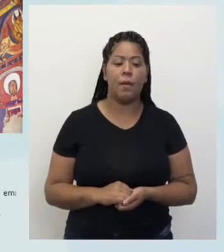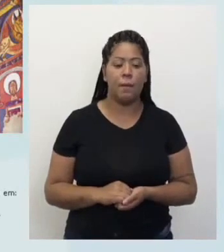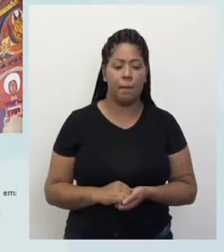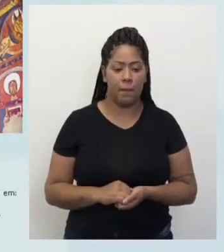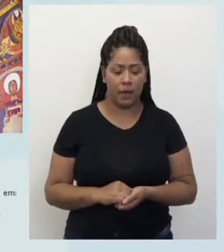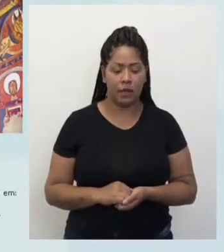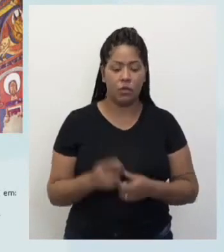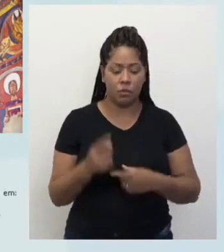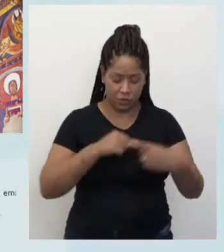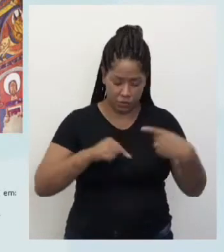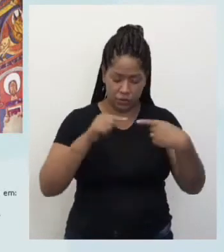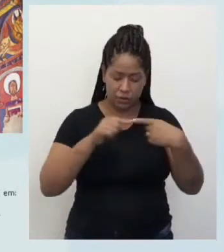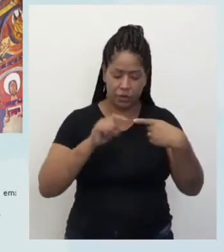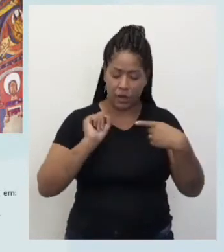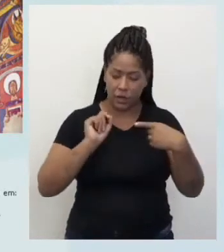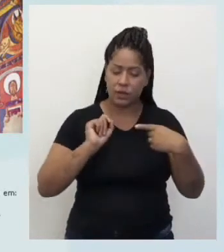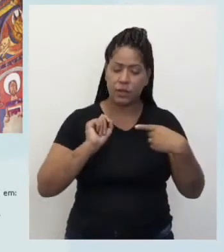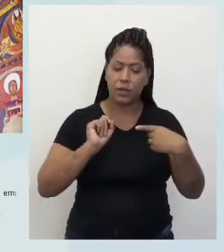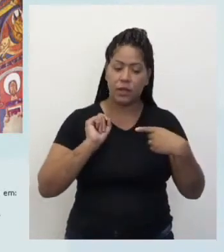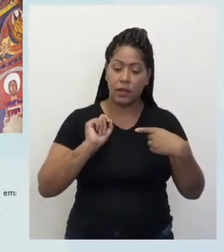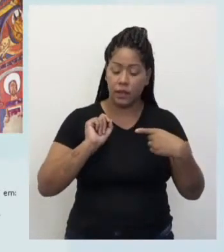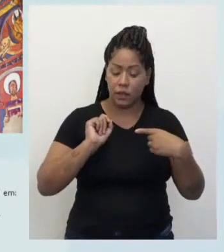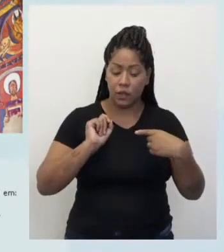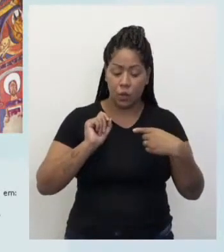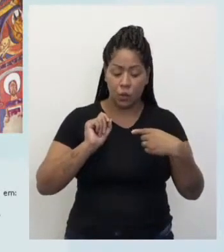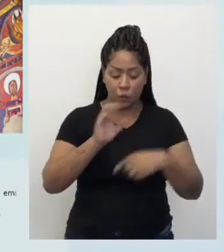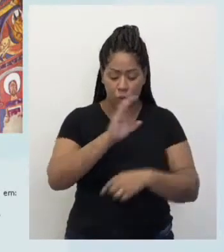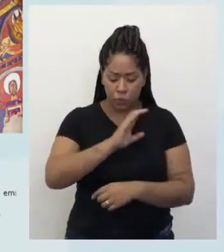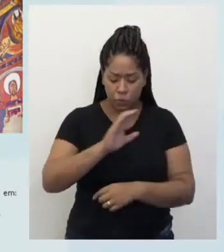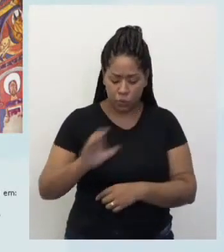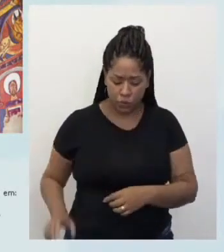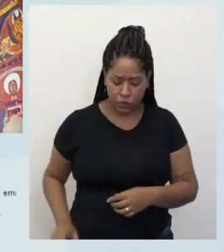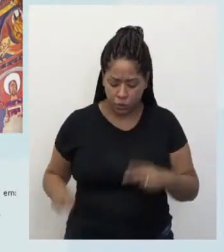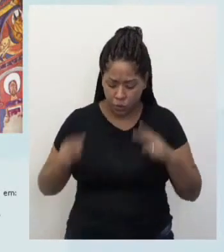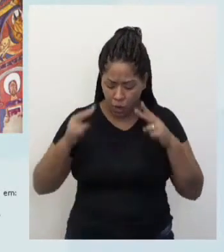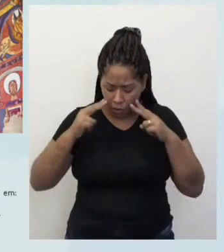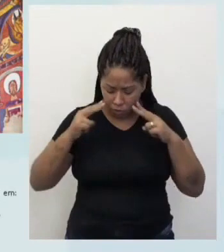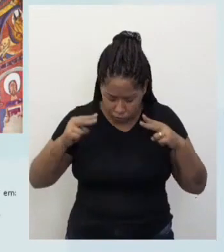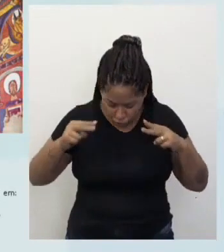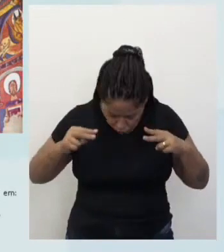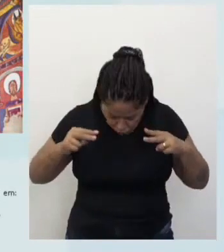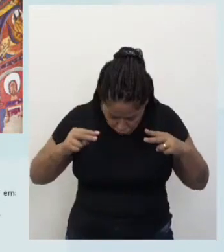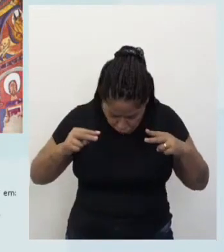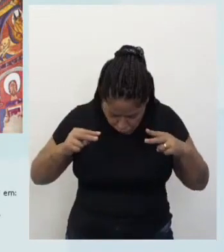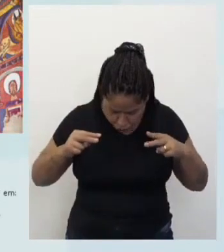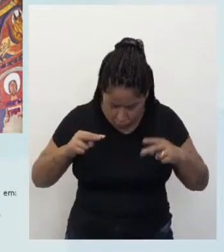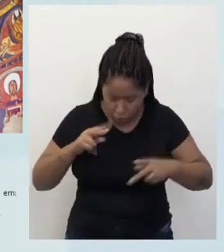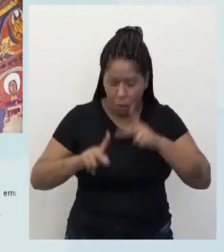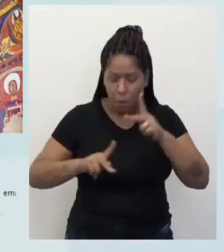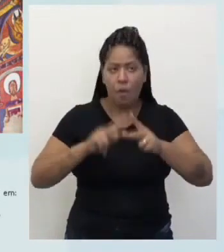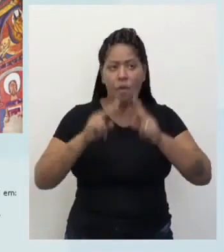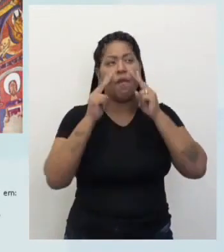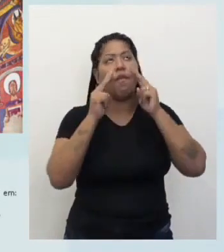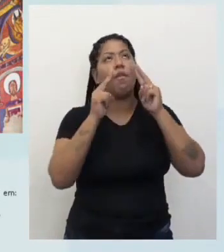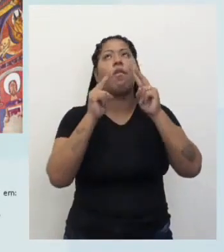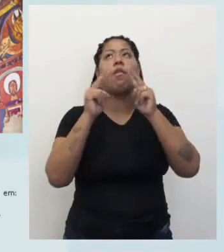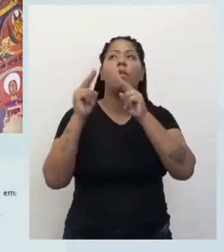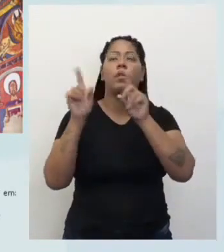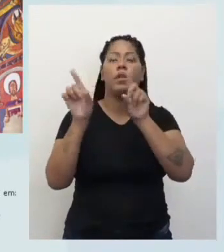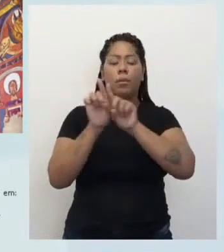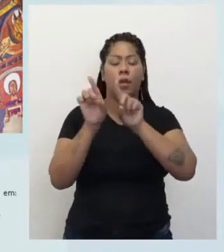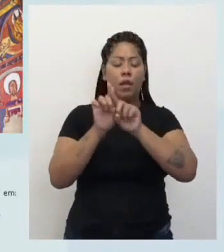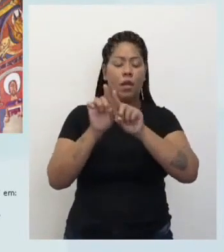ícones bizantinos e que esse Cristo Pantocrator passava ali para os bizantinos. A imagem 2